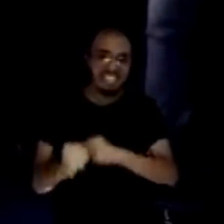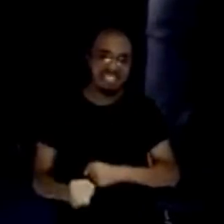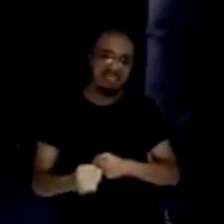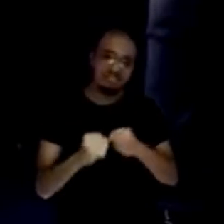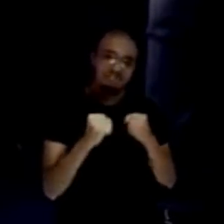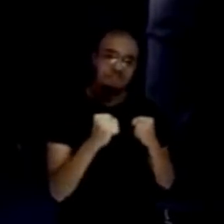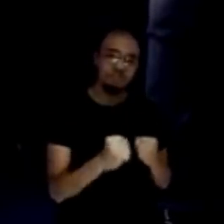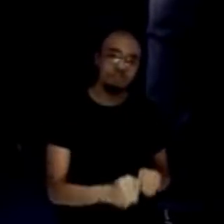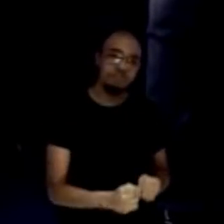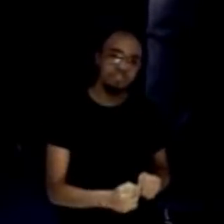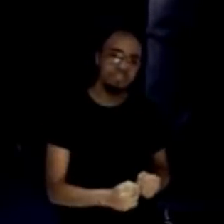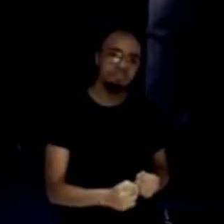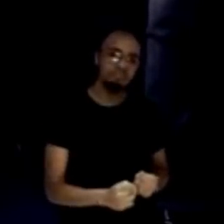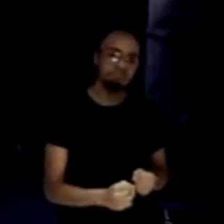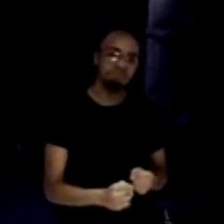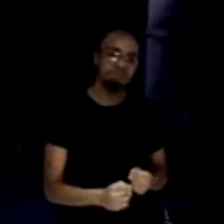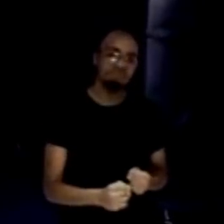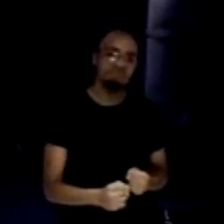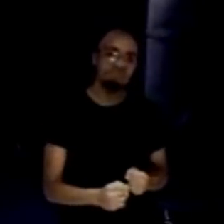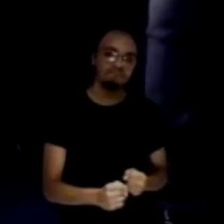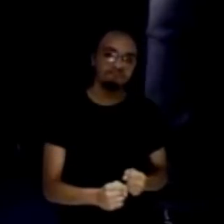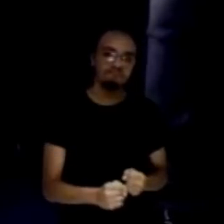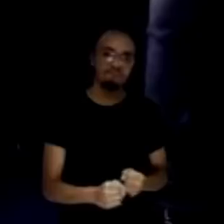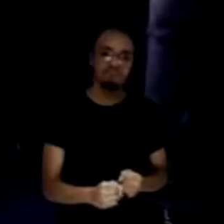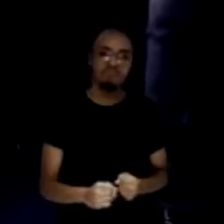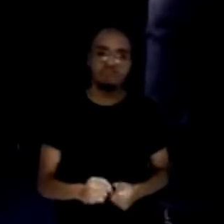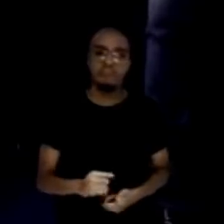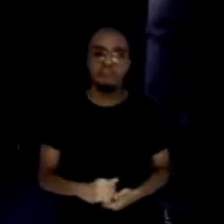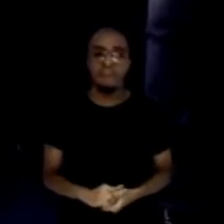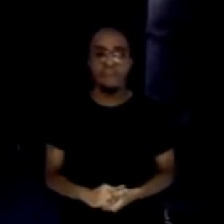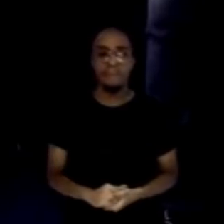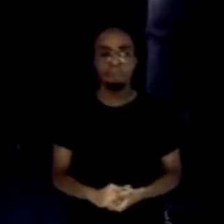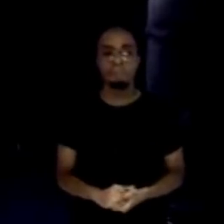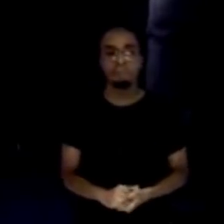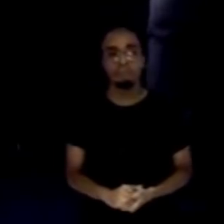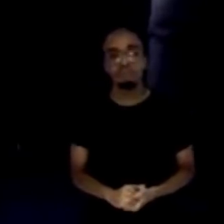O sangue de Jesus tem poder. Quando você não tiver que falar,